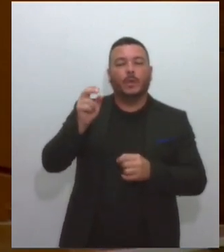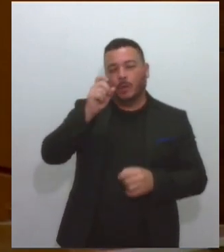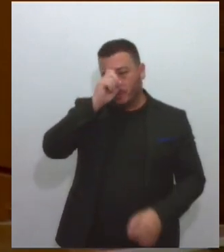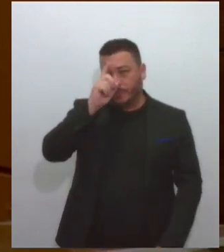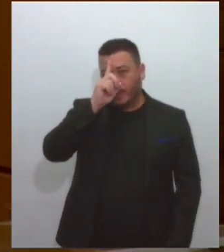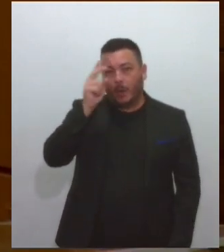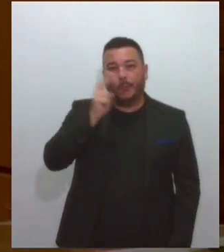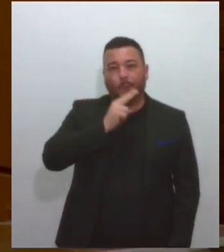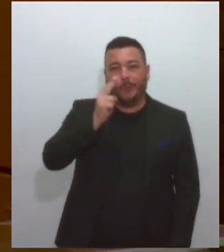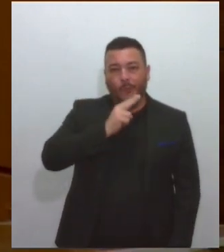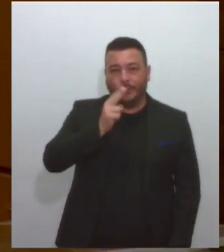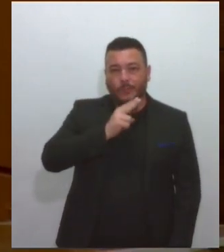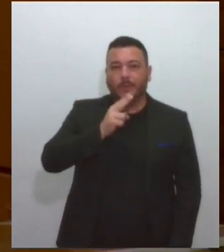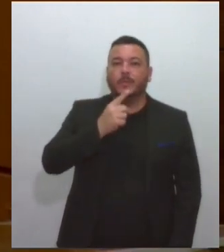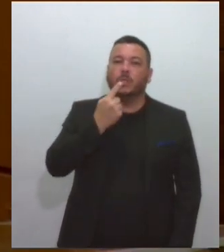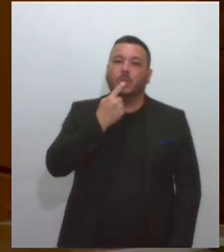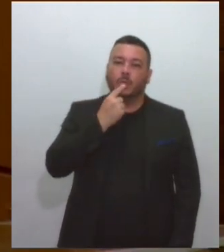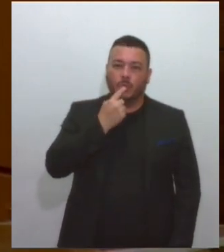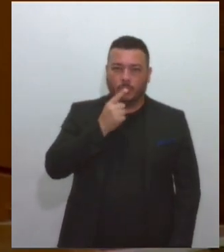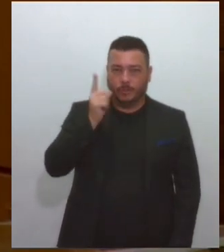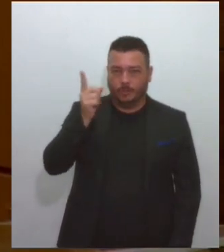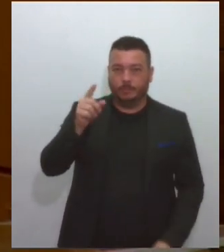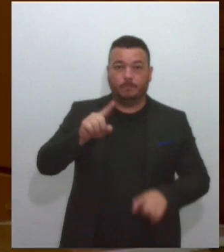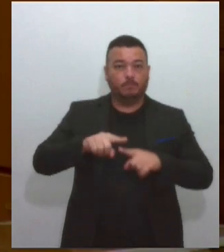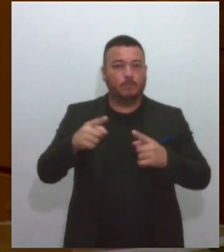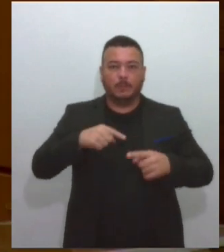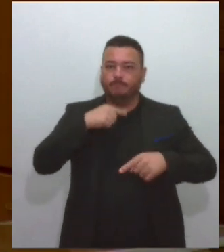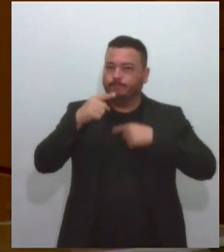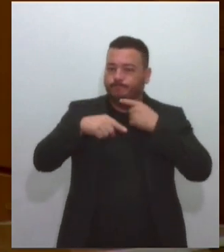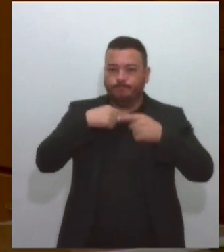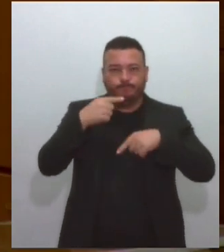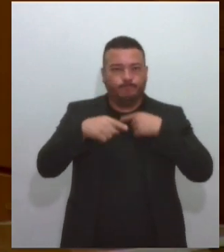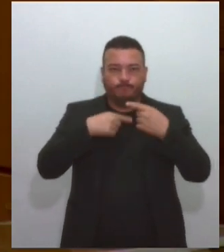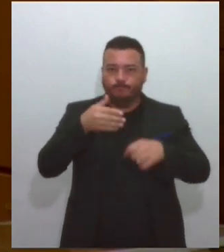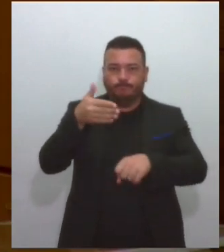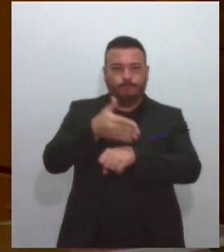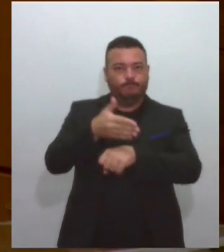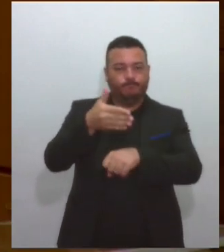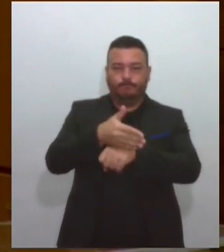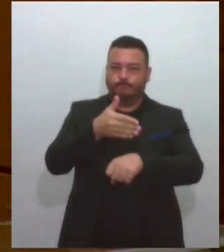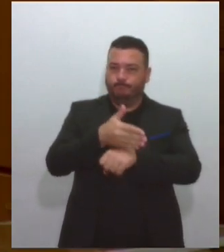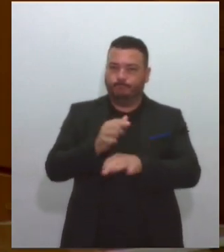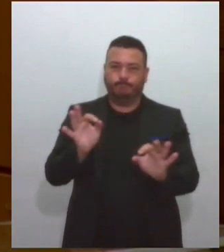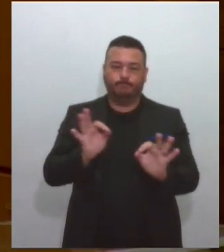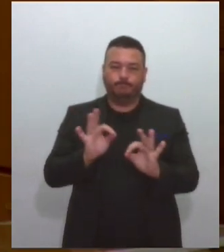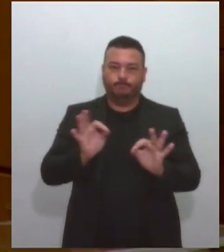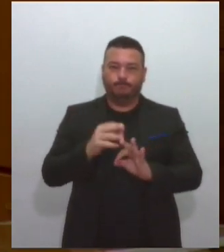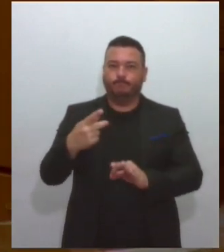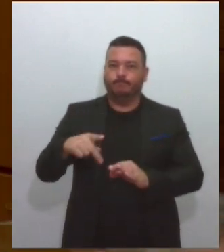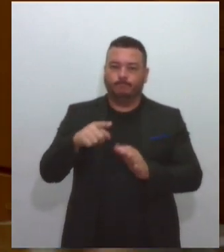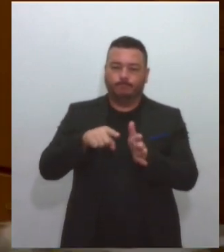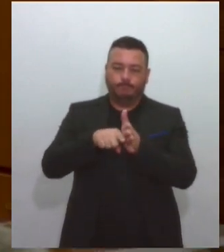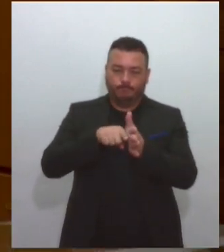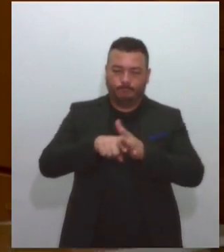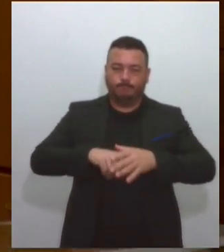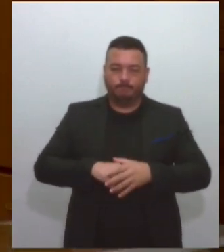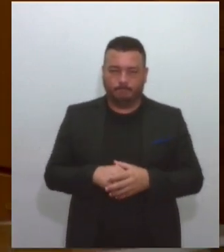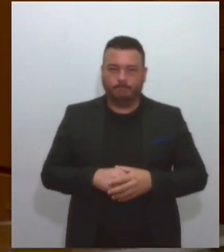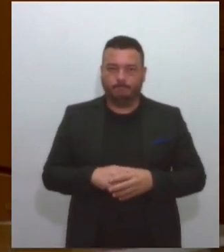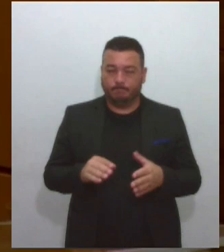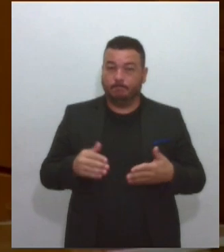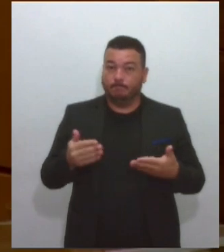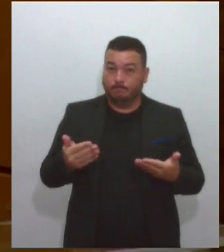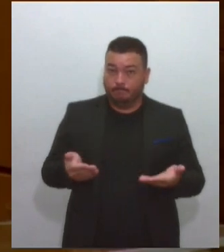João Alves, e não está tendo acesso a esse exame. E aí, deputada Lidiane, ela teve